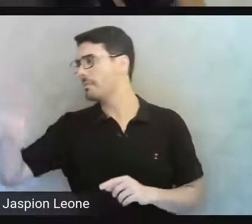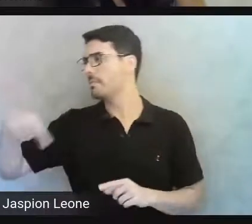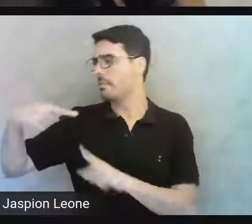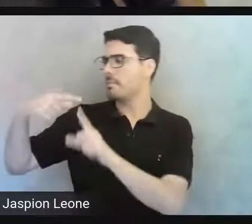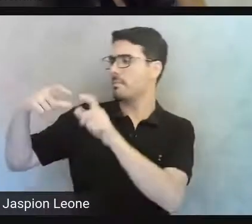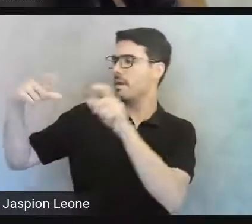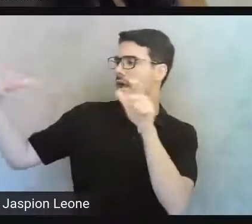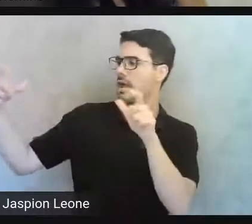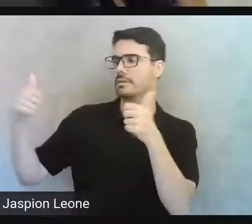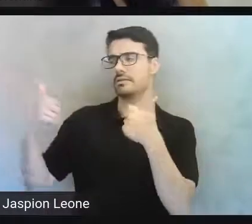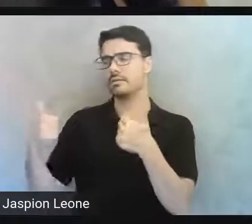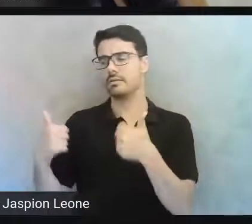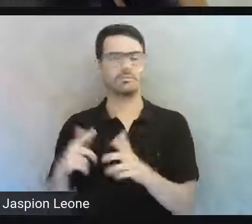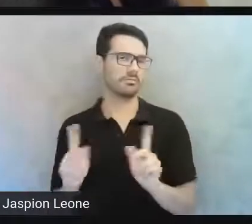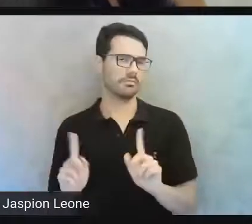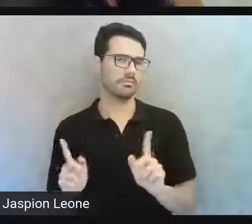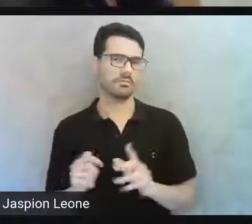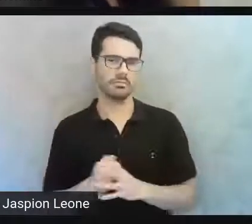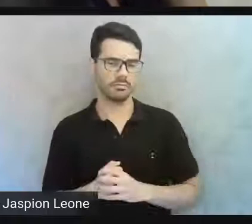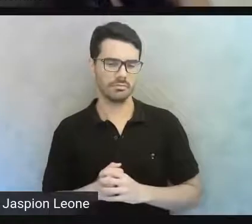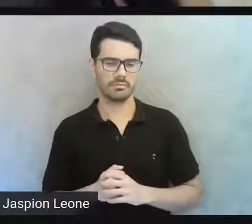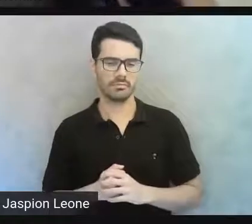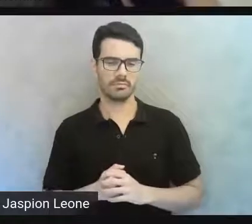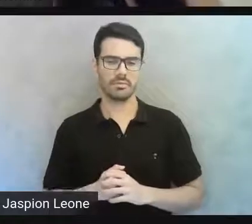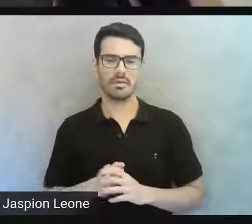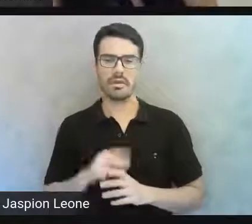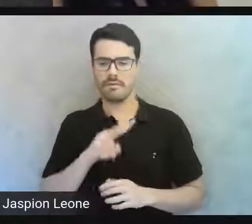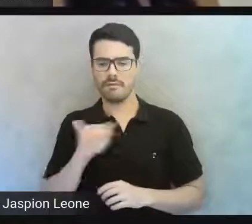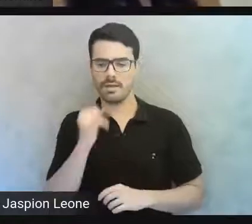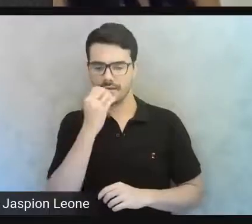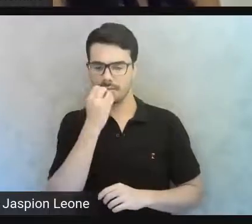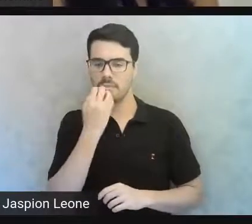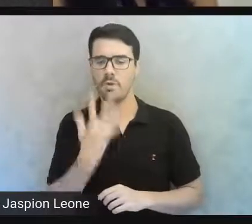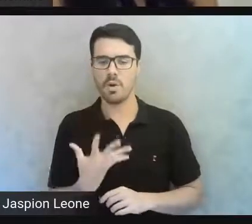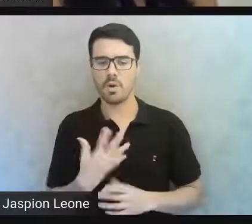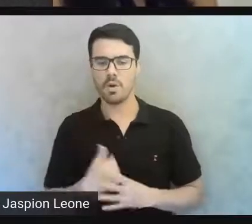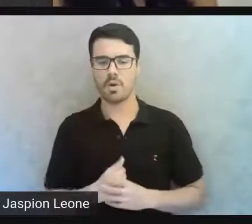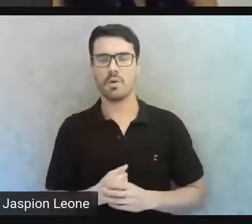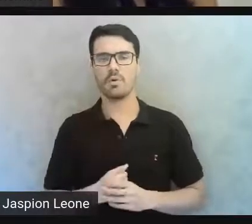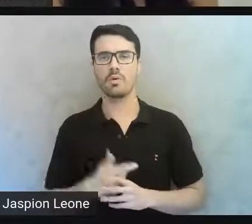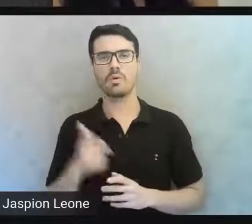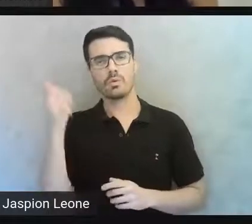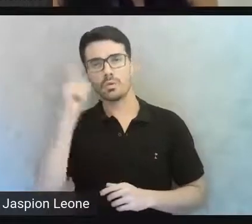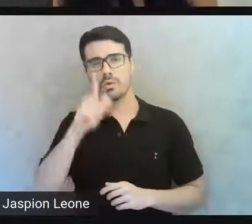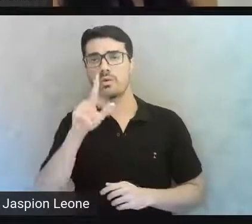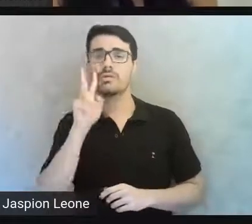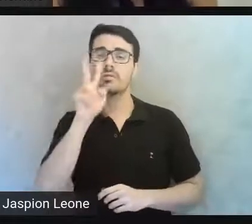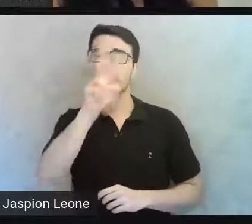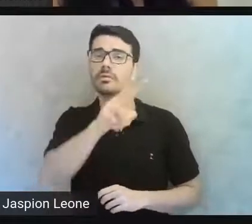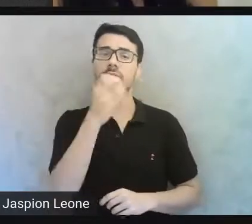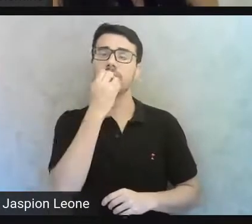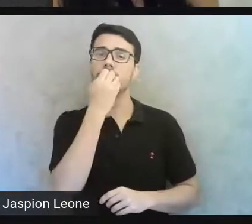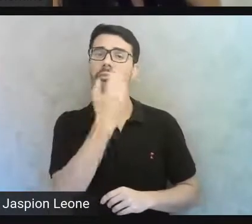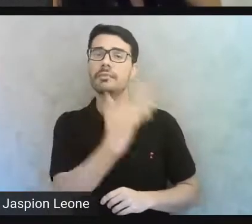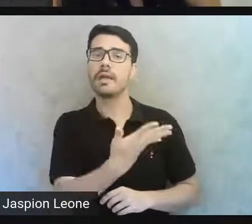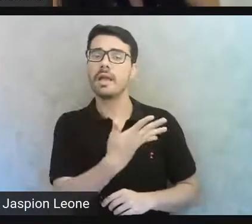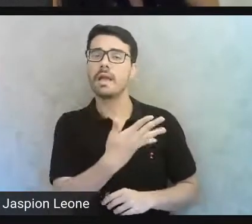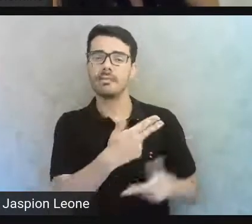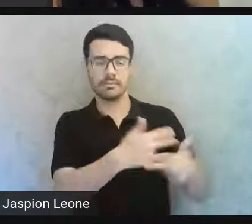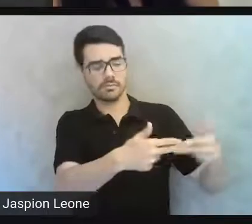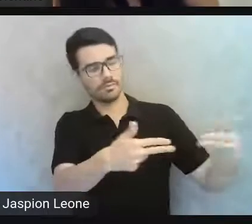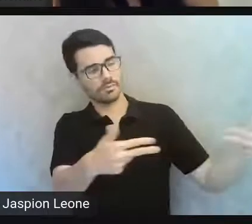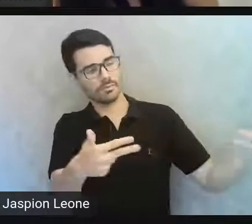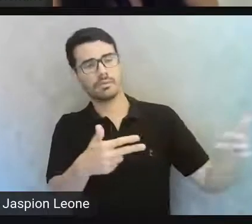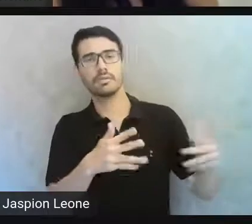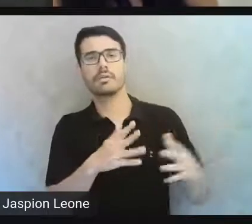vai mostrar com certeza. E vai ser muito bom também, quando a gente vê tantos casos de sucesso, né? Então, assim, a gente vê